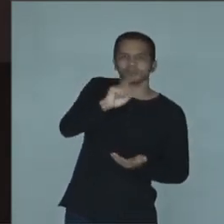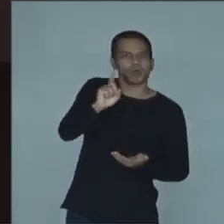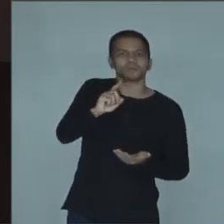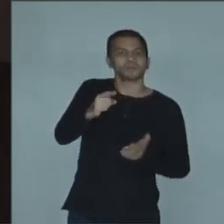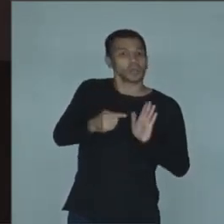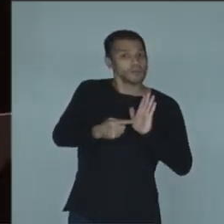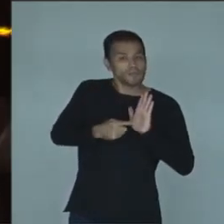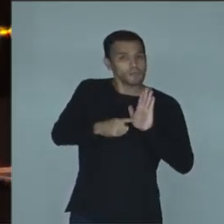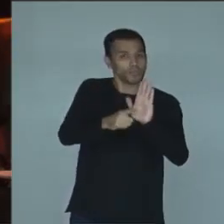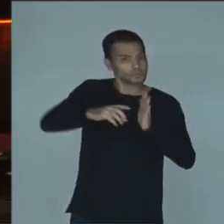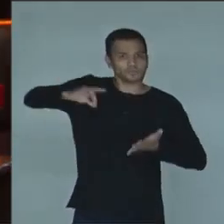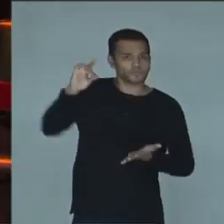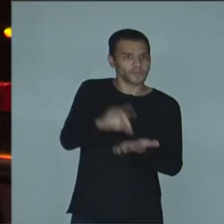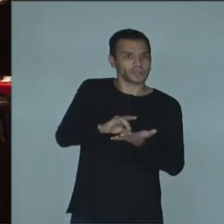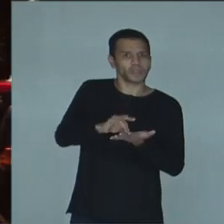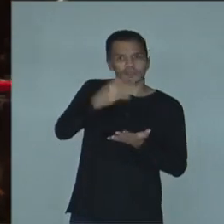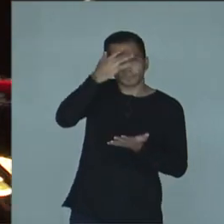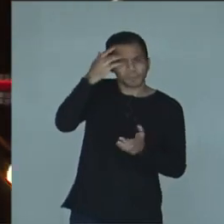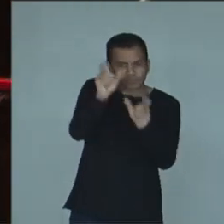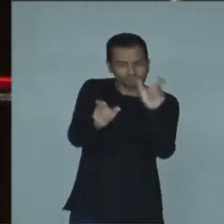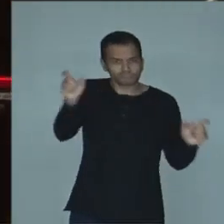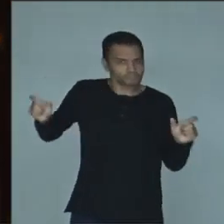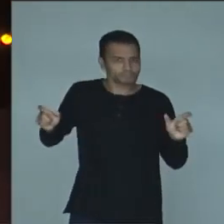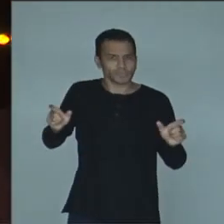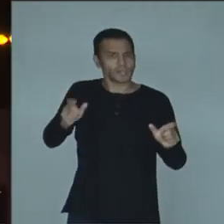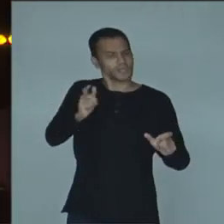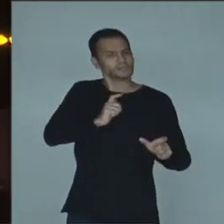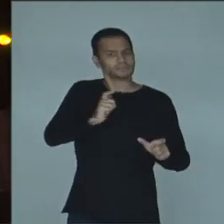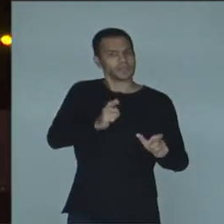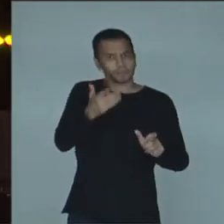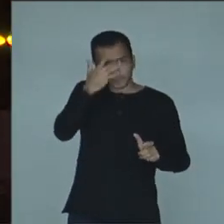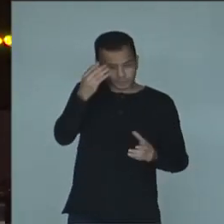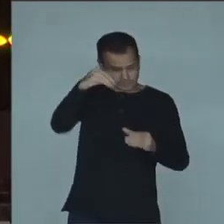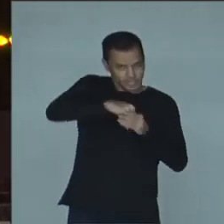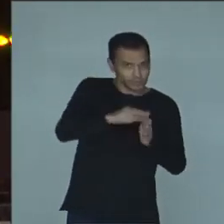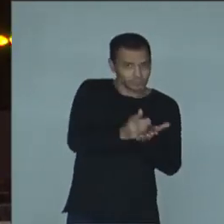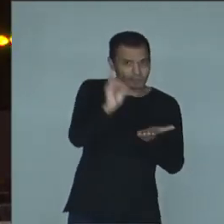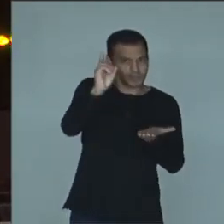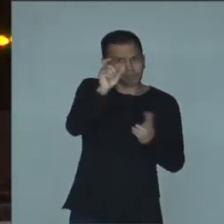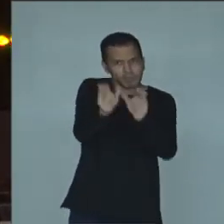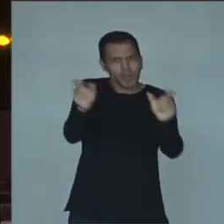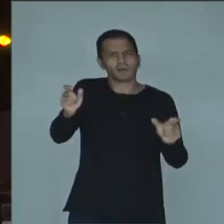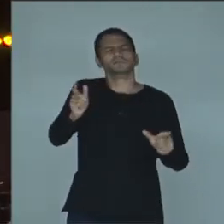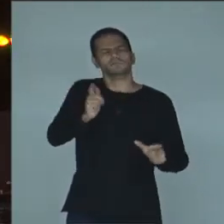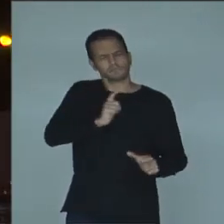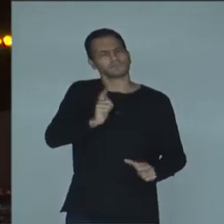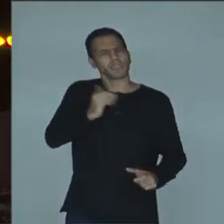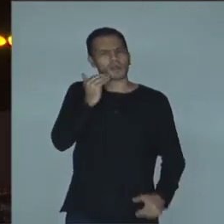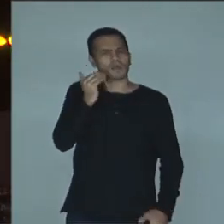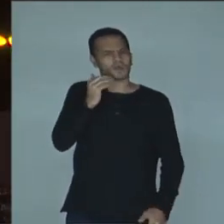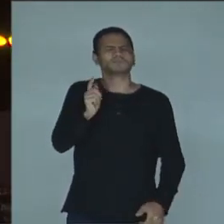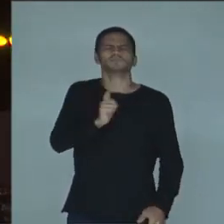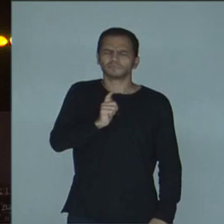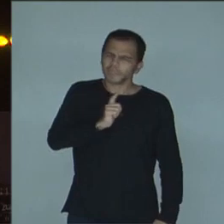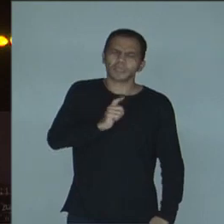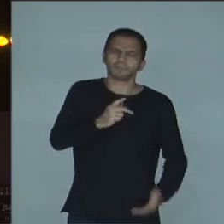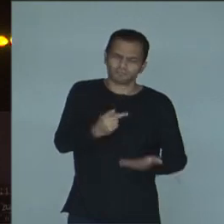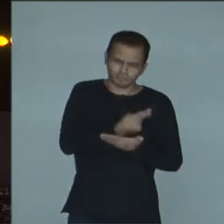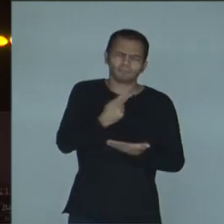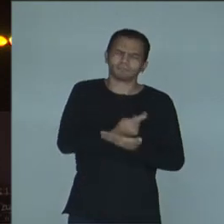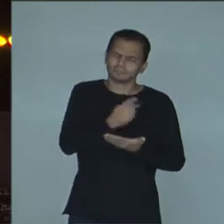heróis se a Bíblia não fosse um livro divino diria que Abraão nunca mentiu mas ele mentiu